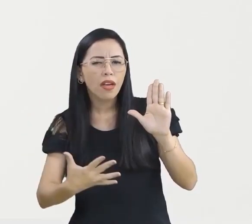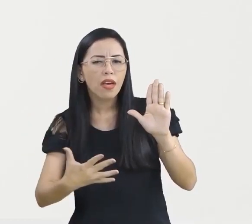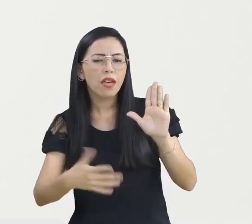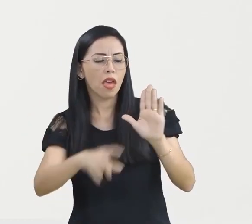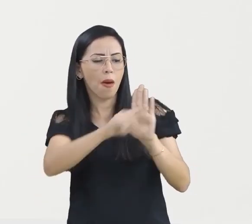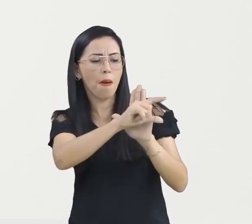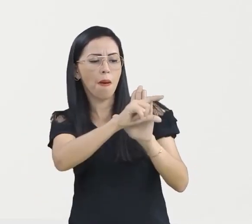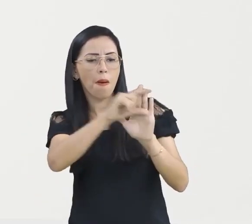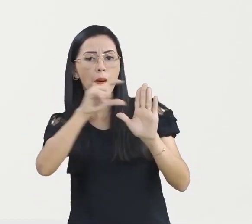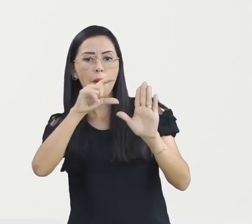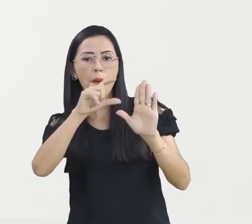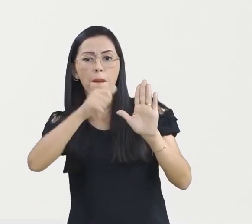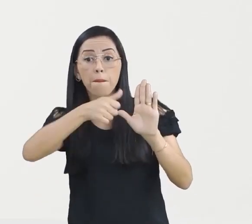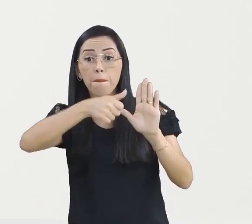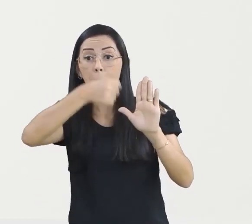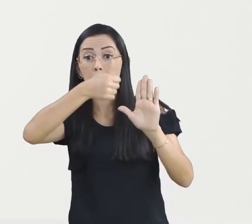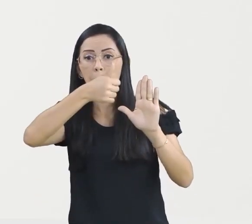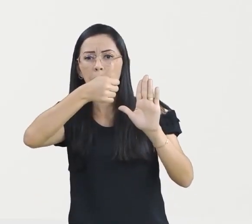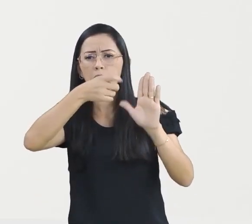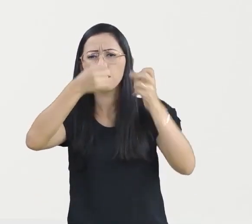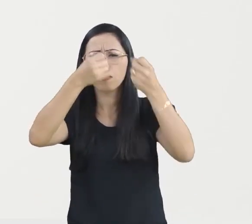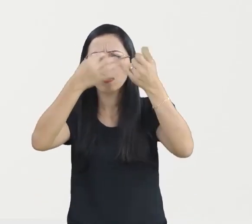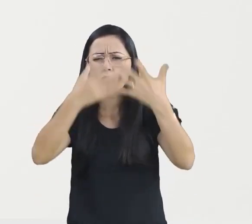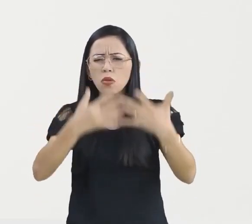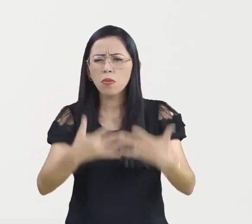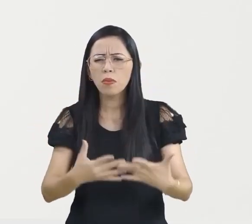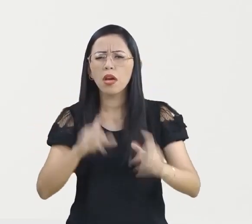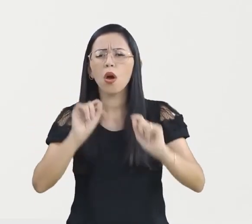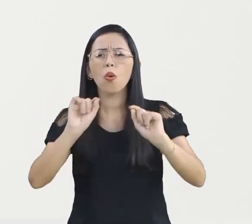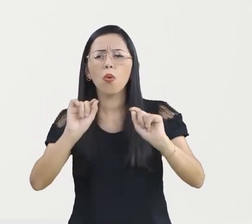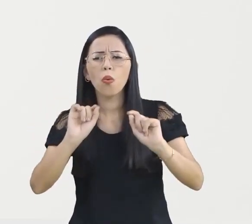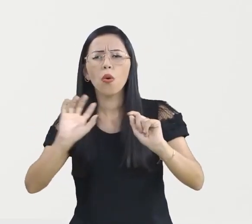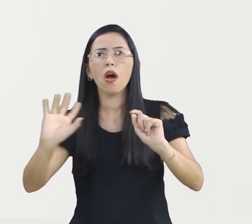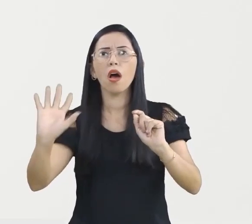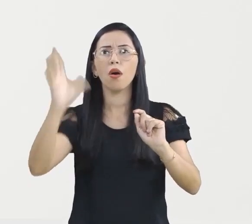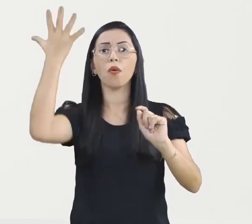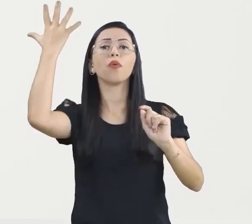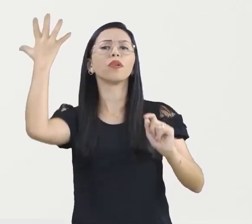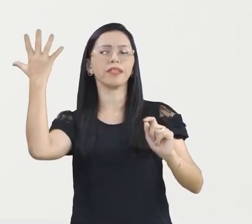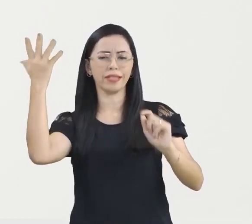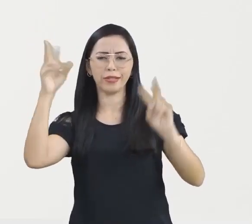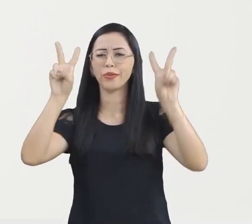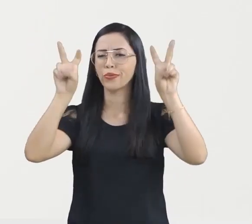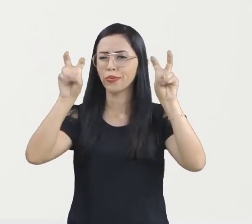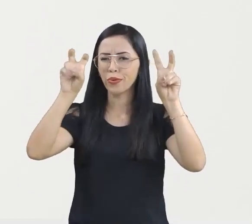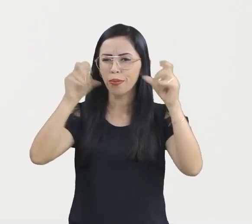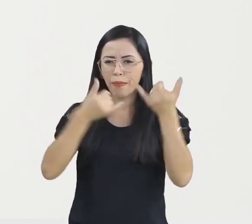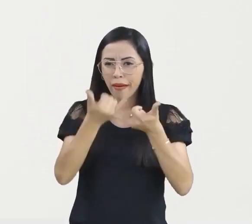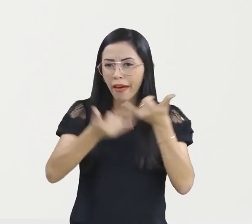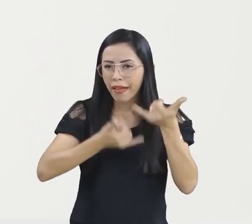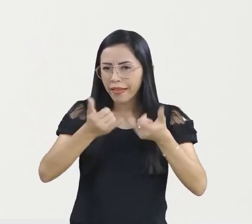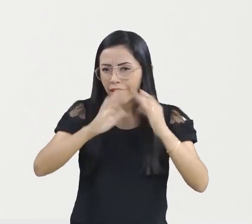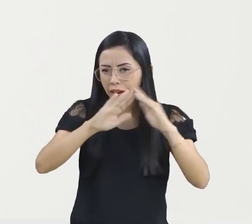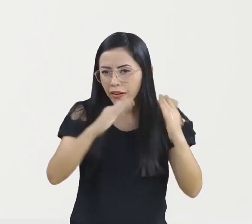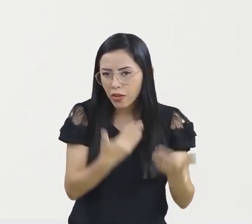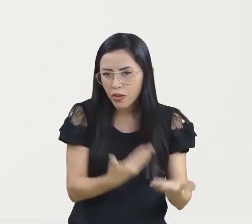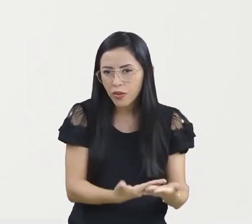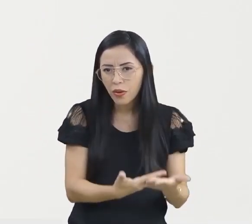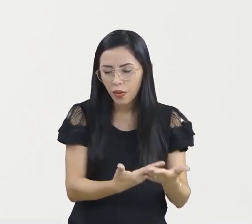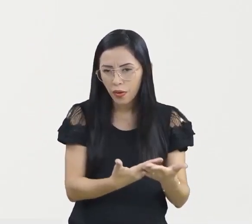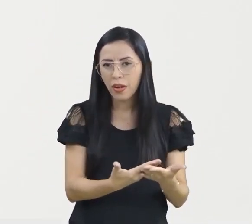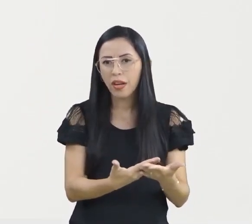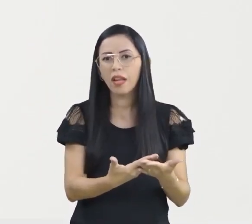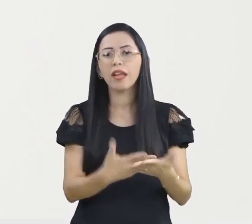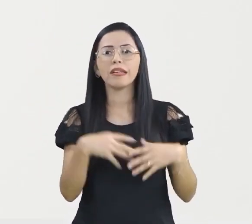ele conta algo que aconteceu, conta o episódio da gincana. Esse aqui é a ideia e o